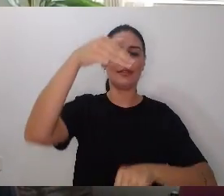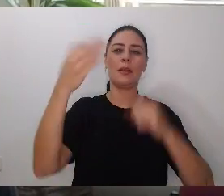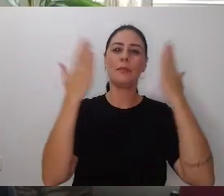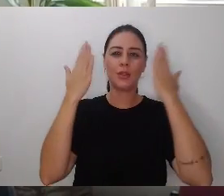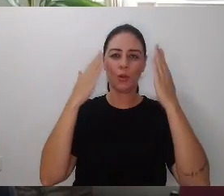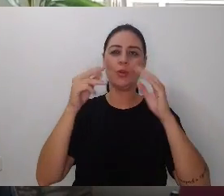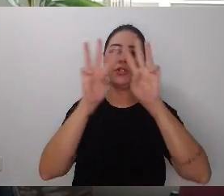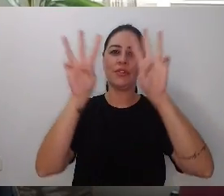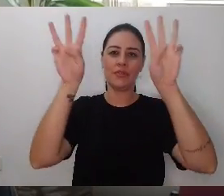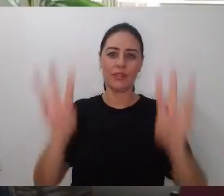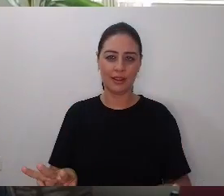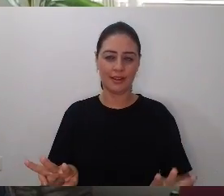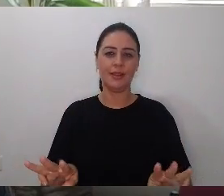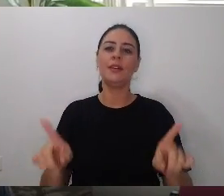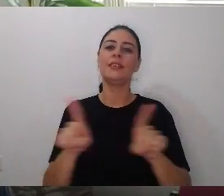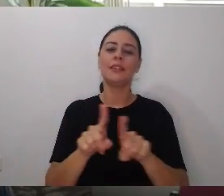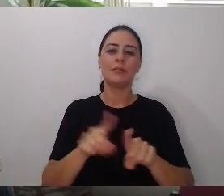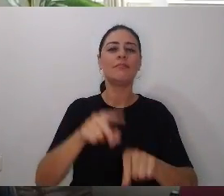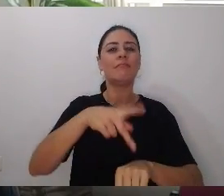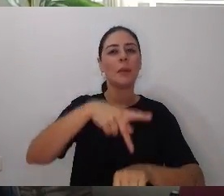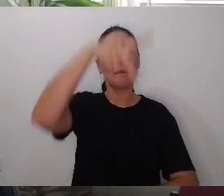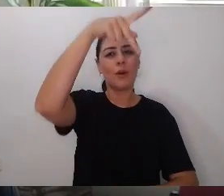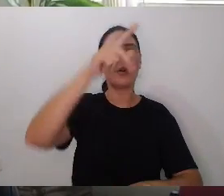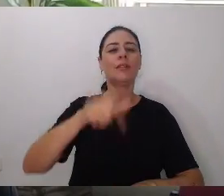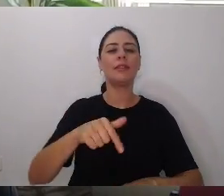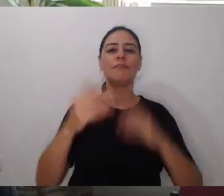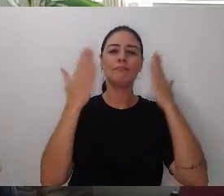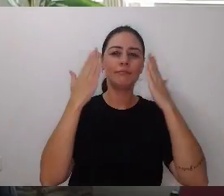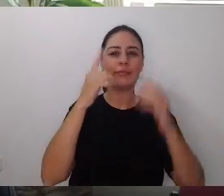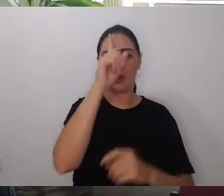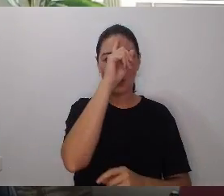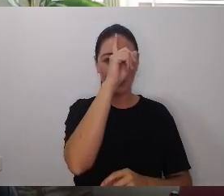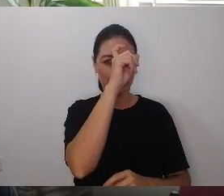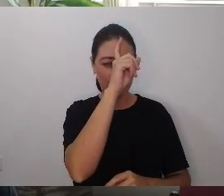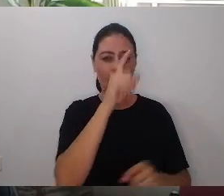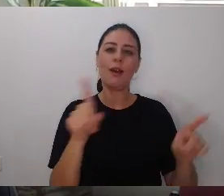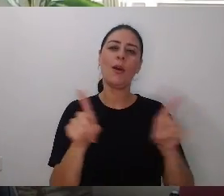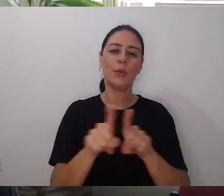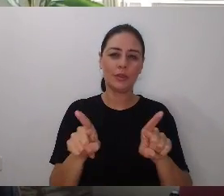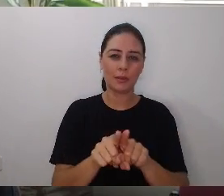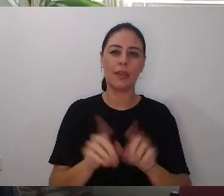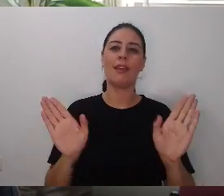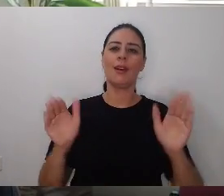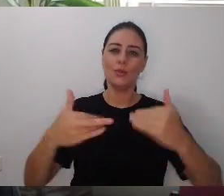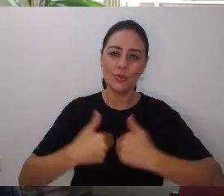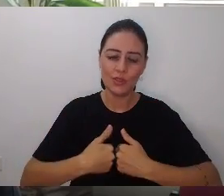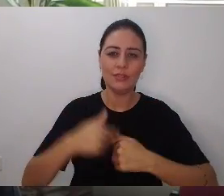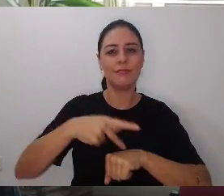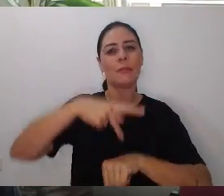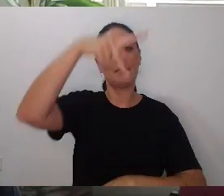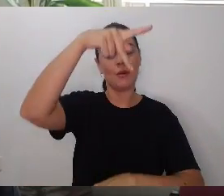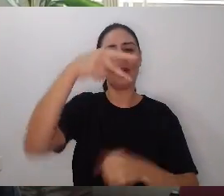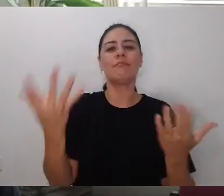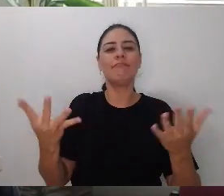e mestre em psicologia pela Universidade Federal do Paraná, especialista em atenção hospitalar, especialista em transtorno